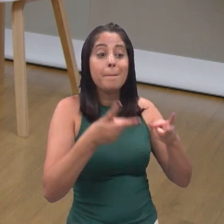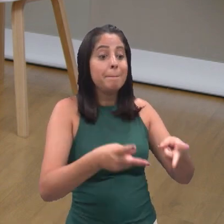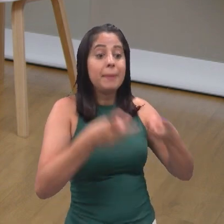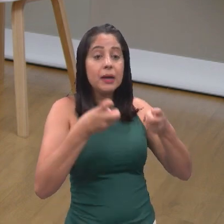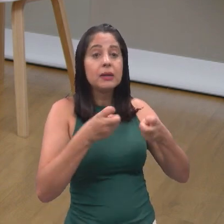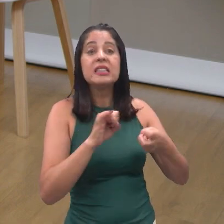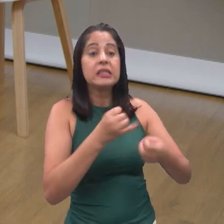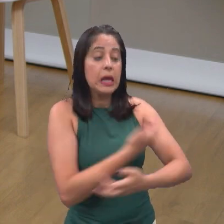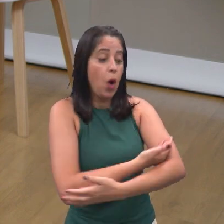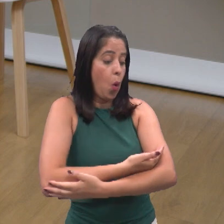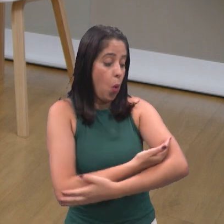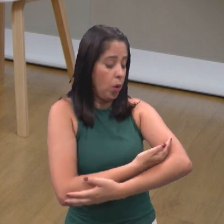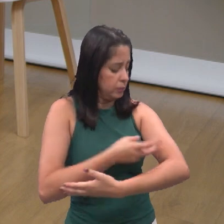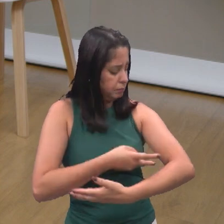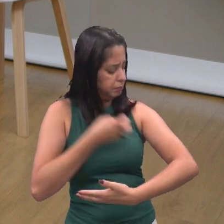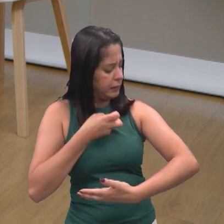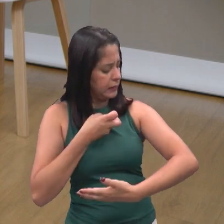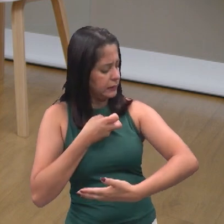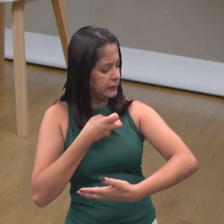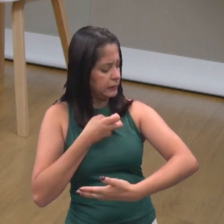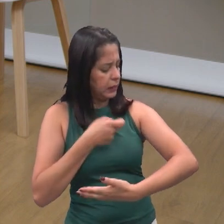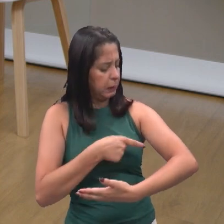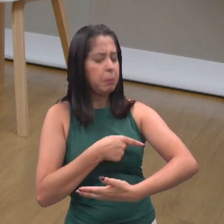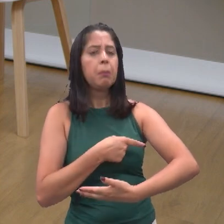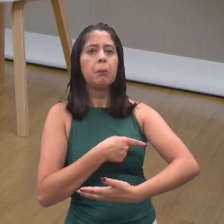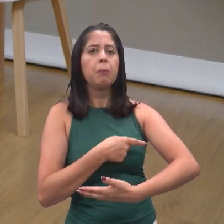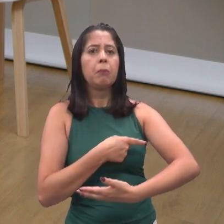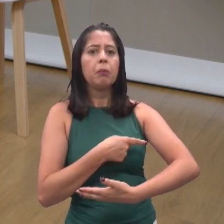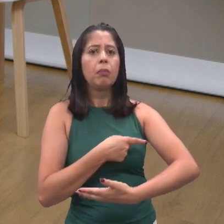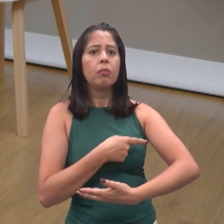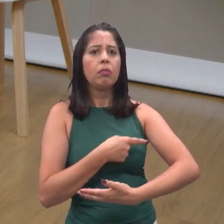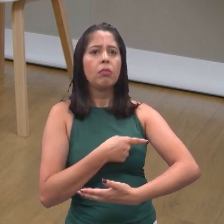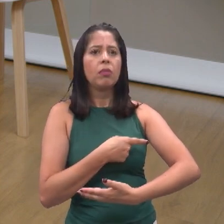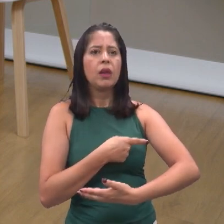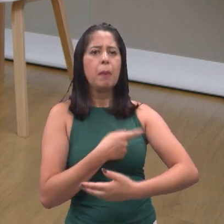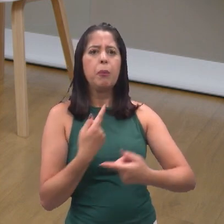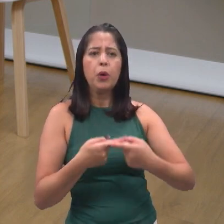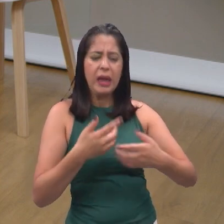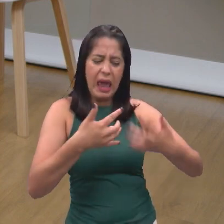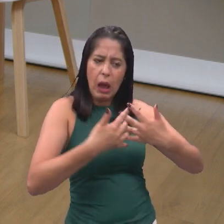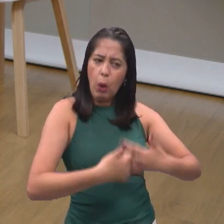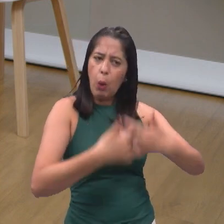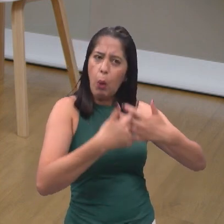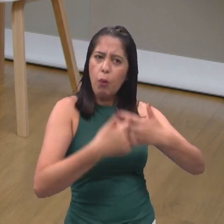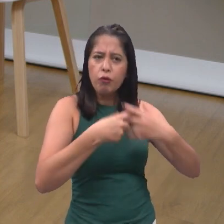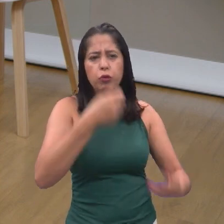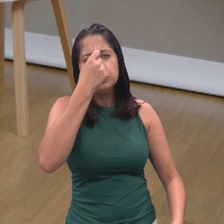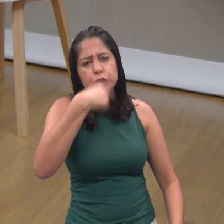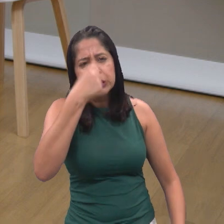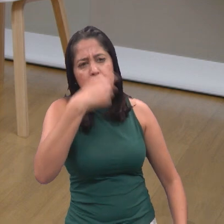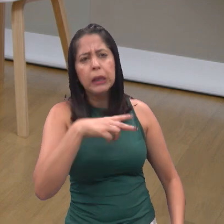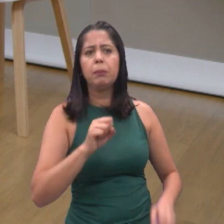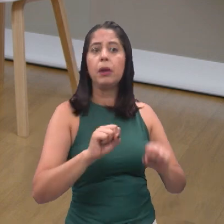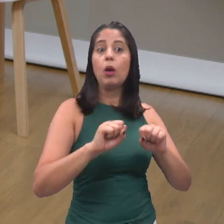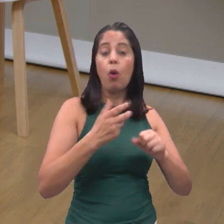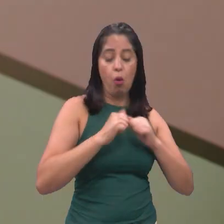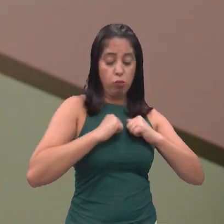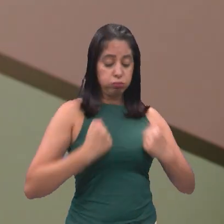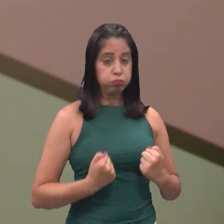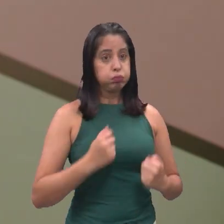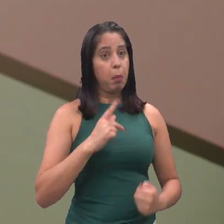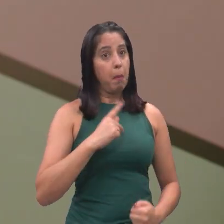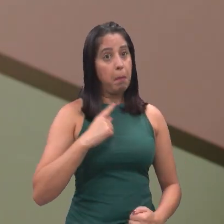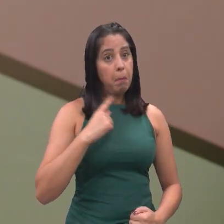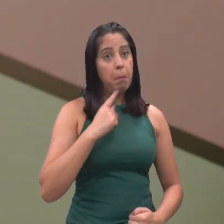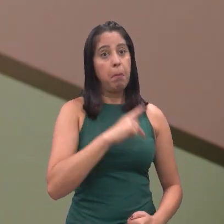o bebê, de repente, está com sinais ali dessa doença e não confundir com uma gripe ou até mesmo uma pneumonia? Sim. O bebê,